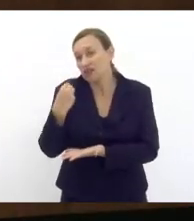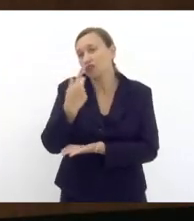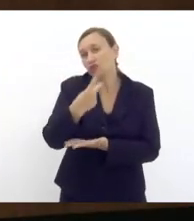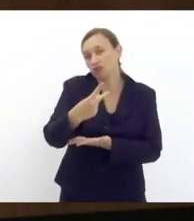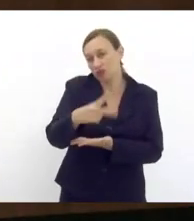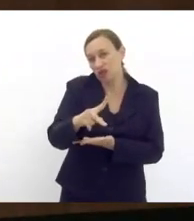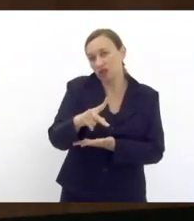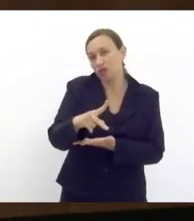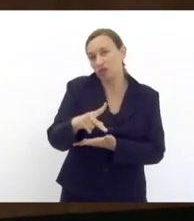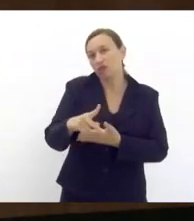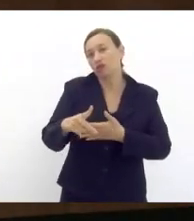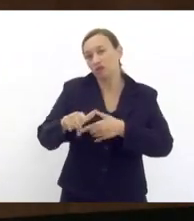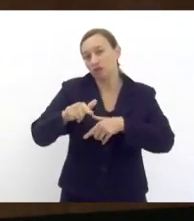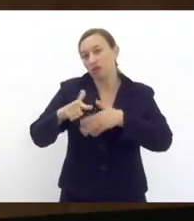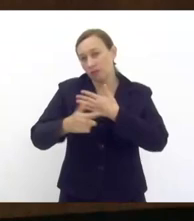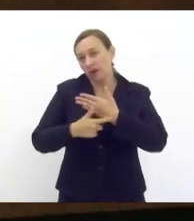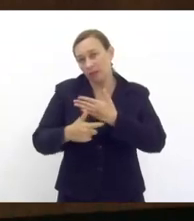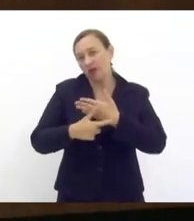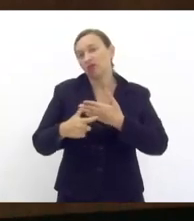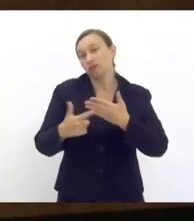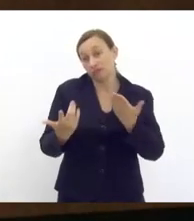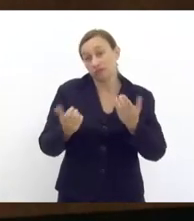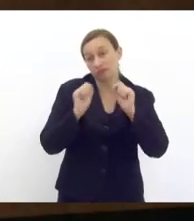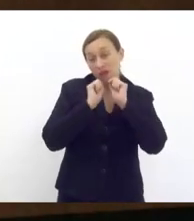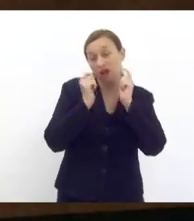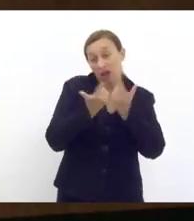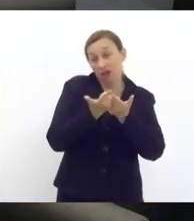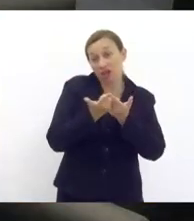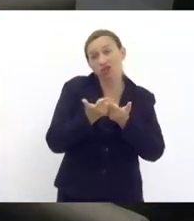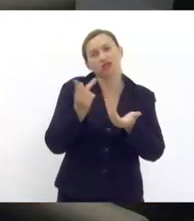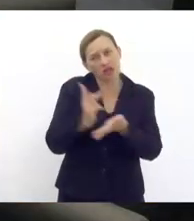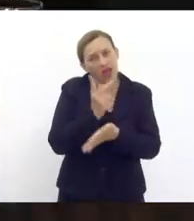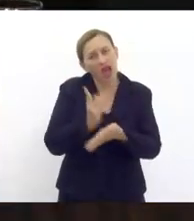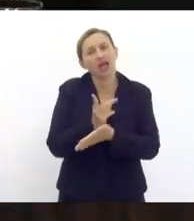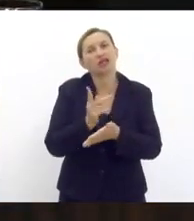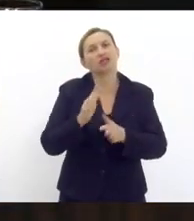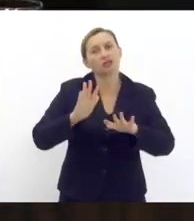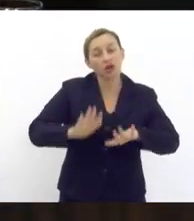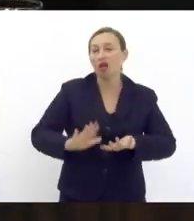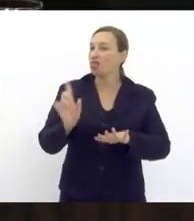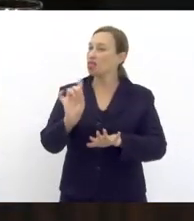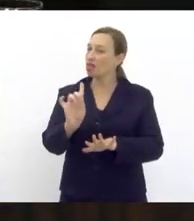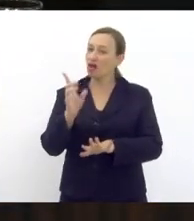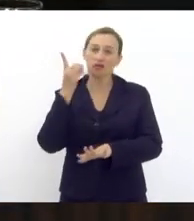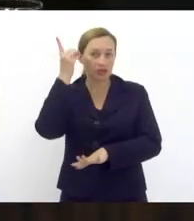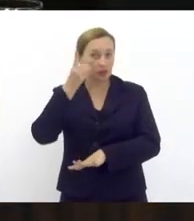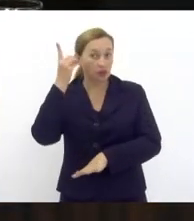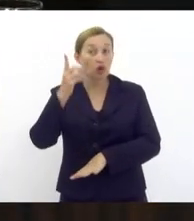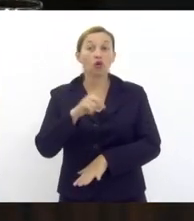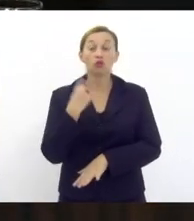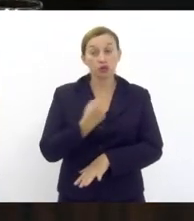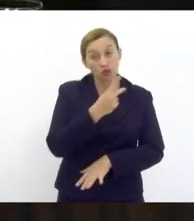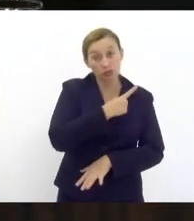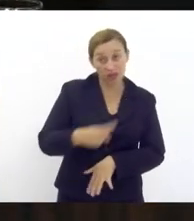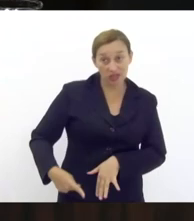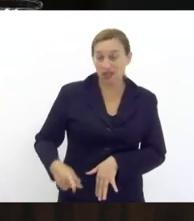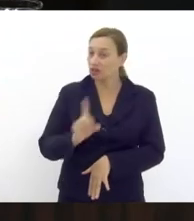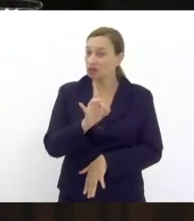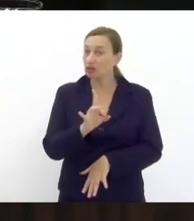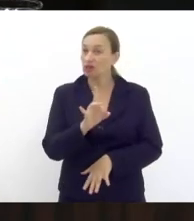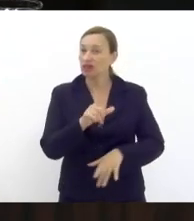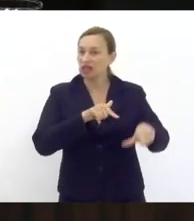com o seu dever da casa. Alguma coisa está errada. Não está, não, deputado. Olha só, o nosso presidente não trabalha só na